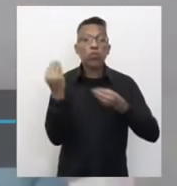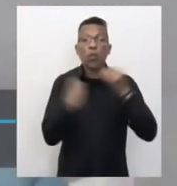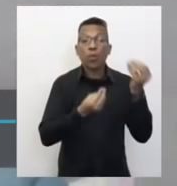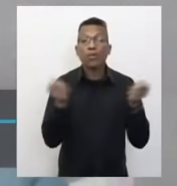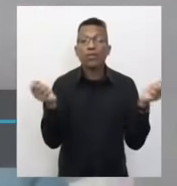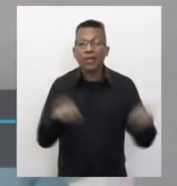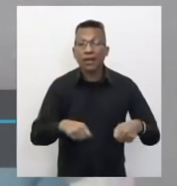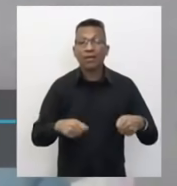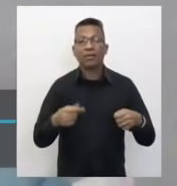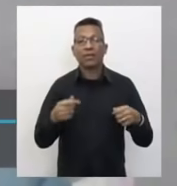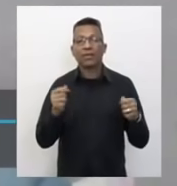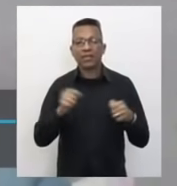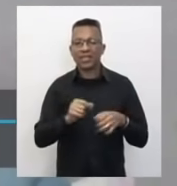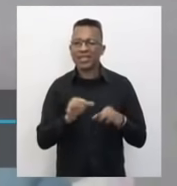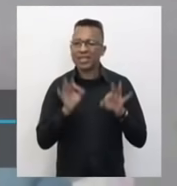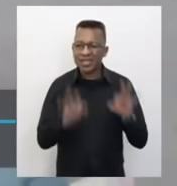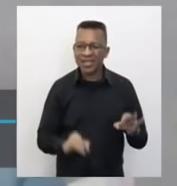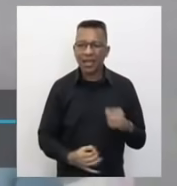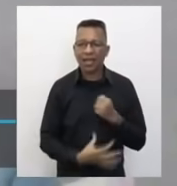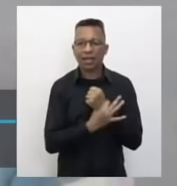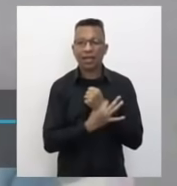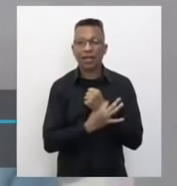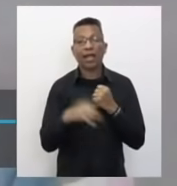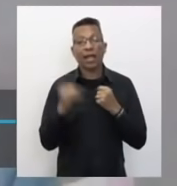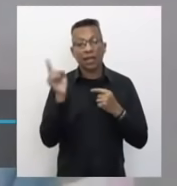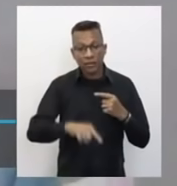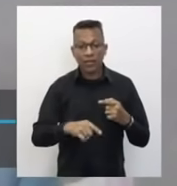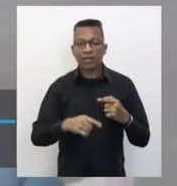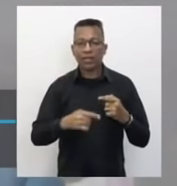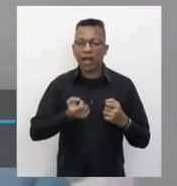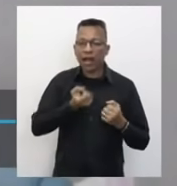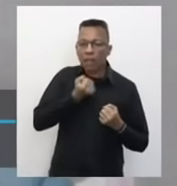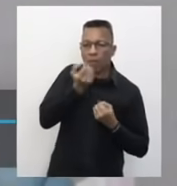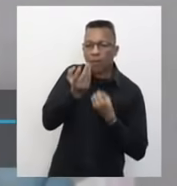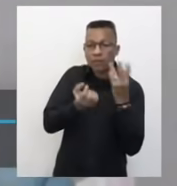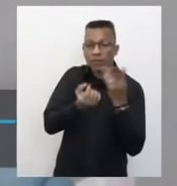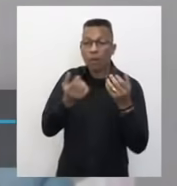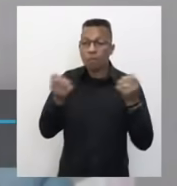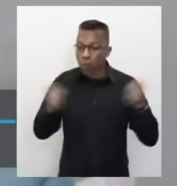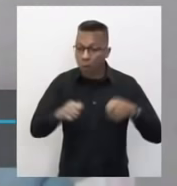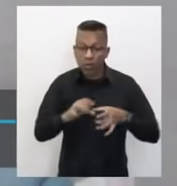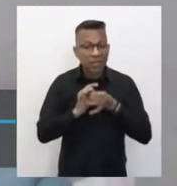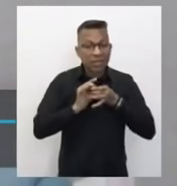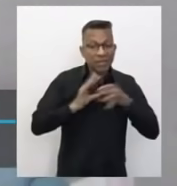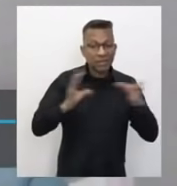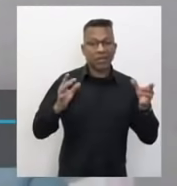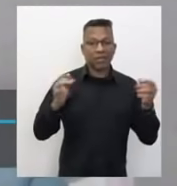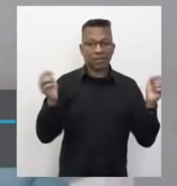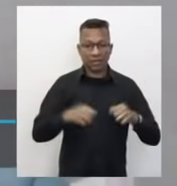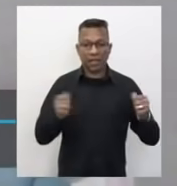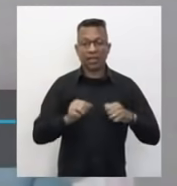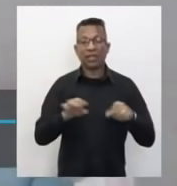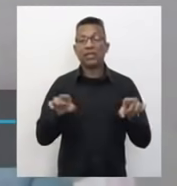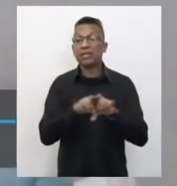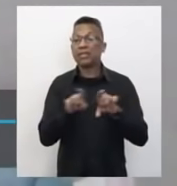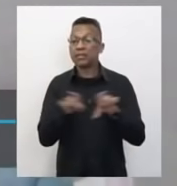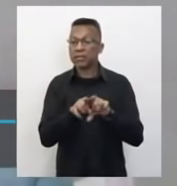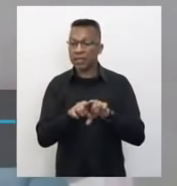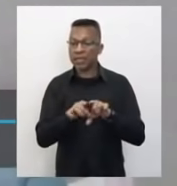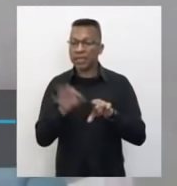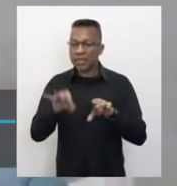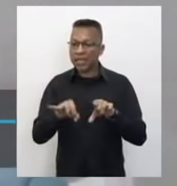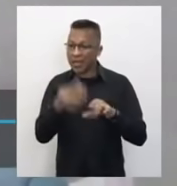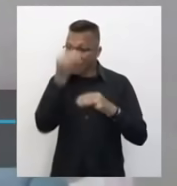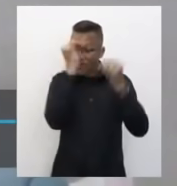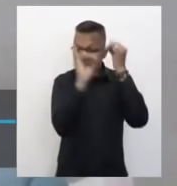gente pode garantir que a gente vai ter liberdade de expressão, que as pessoas vão ter liberdade de expressão e, ao mesmo tempo, conter